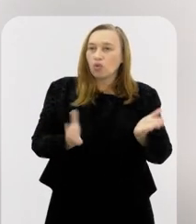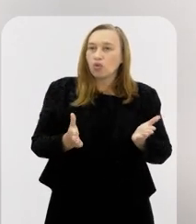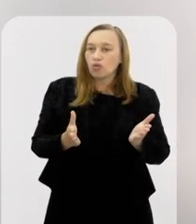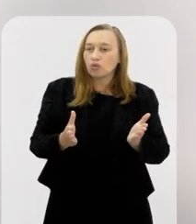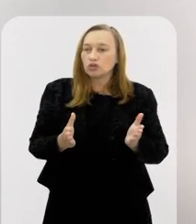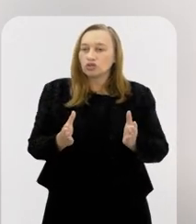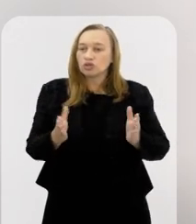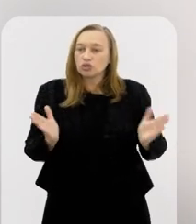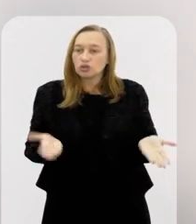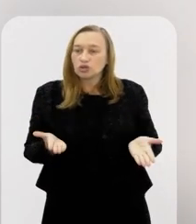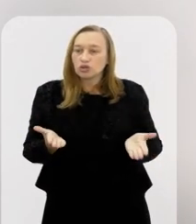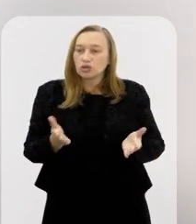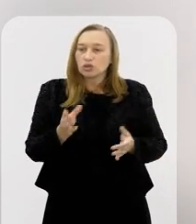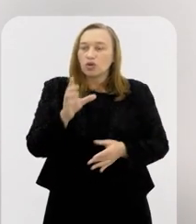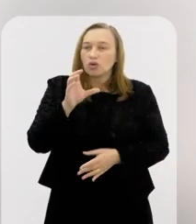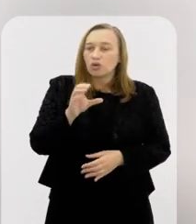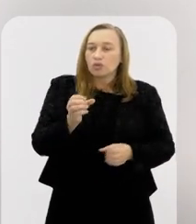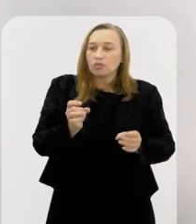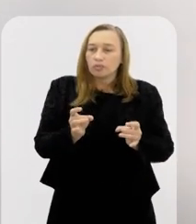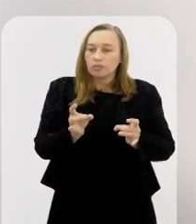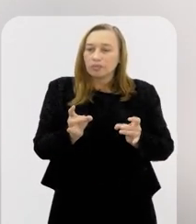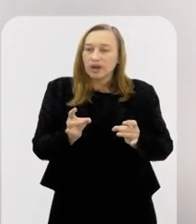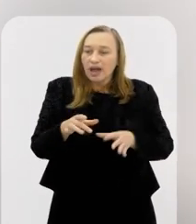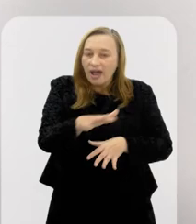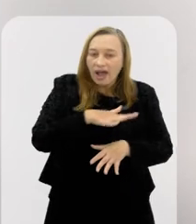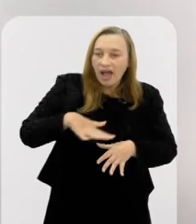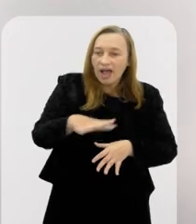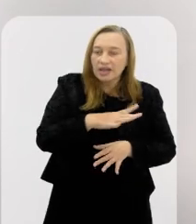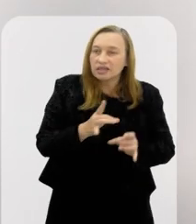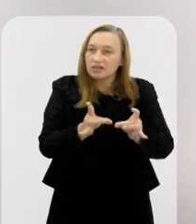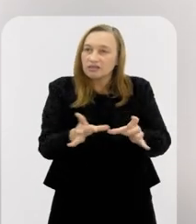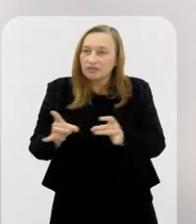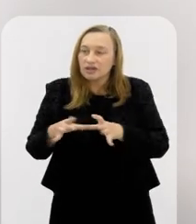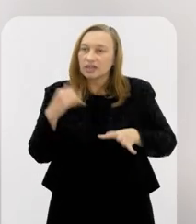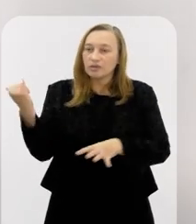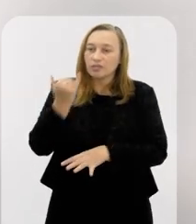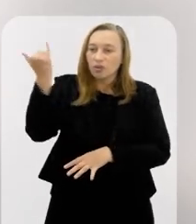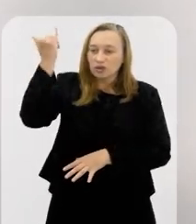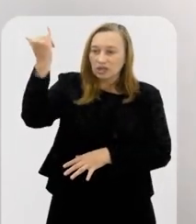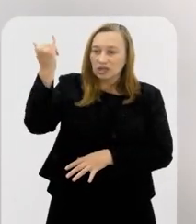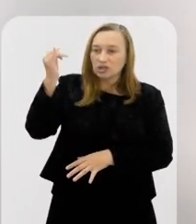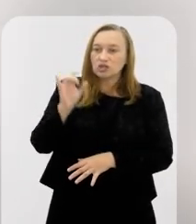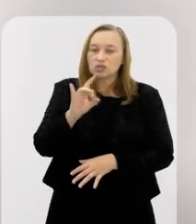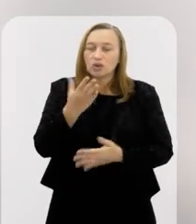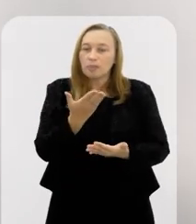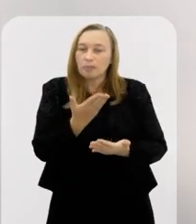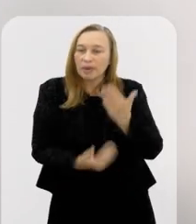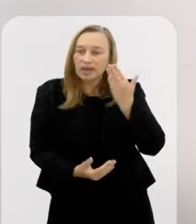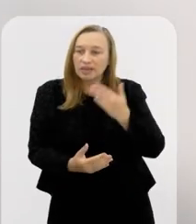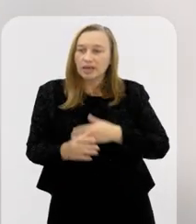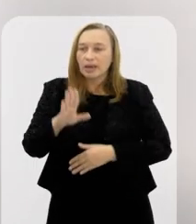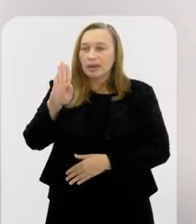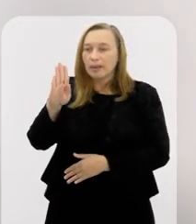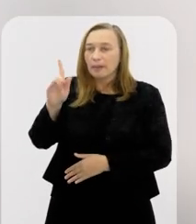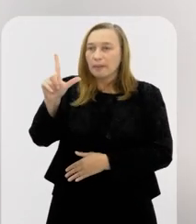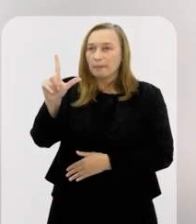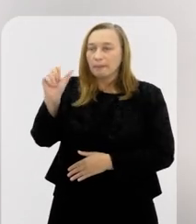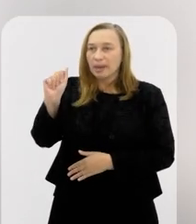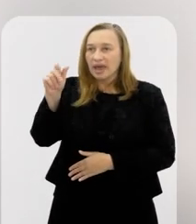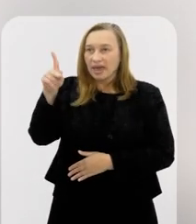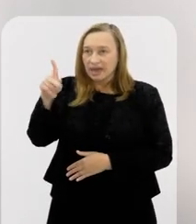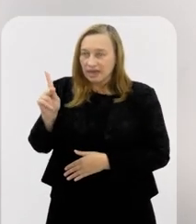comércio é uma data de muita relevância se eu não me engano ela só perde para black friday que é um evento que veio dos Estados Unidos e hoje ele se